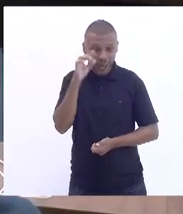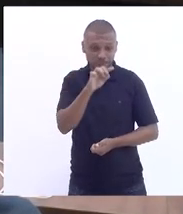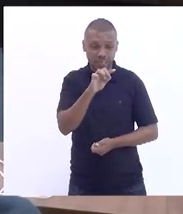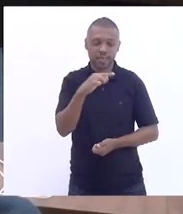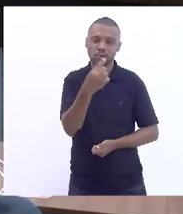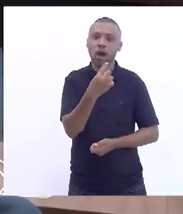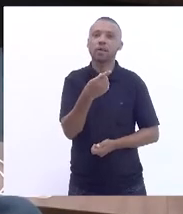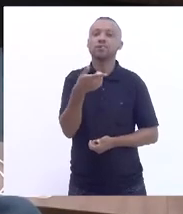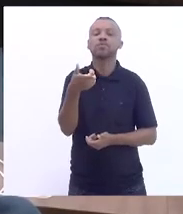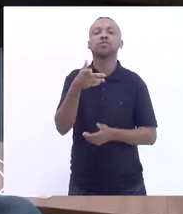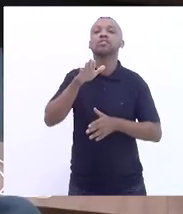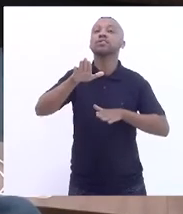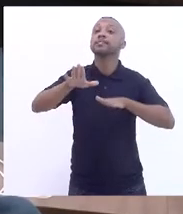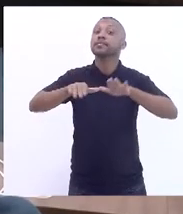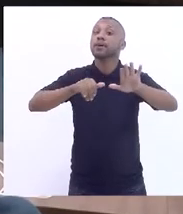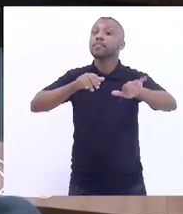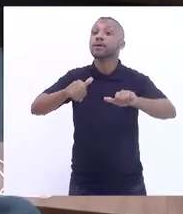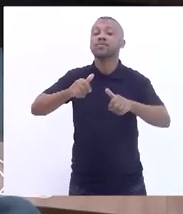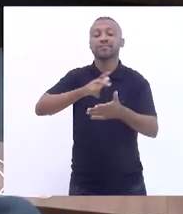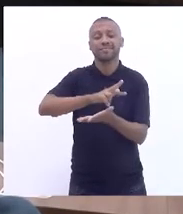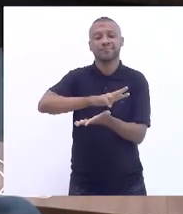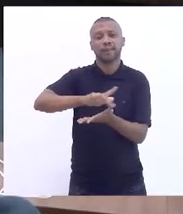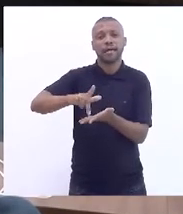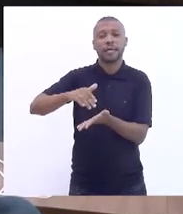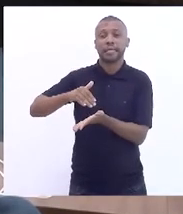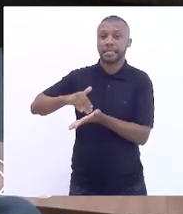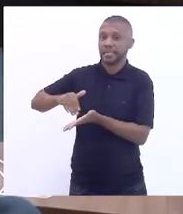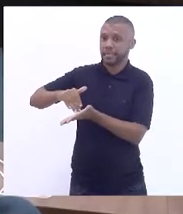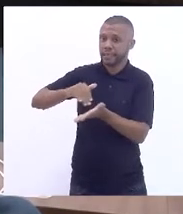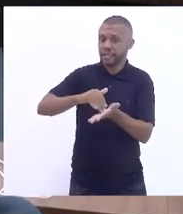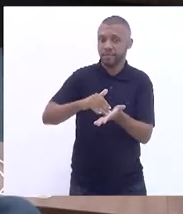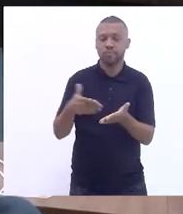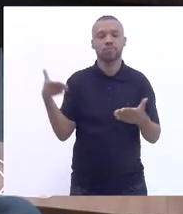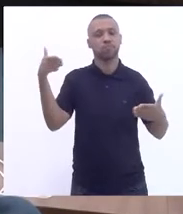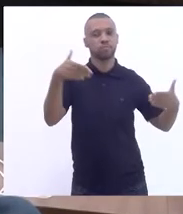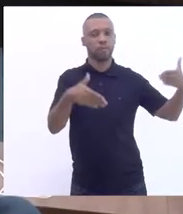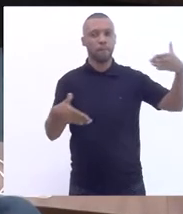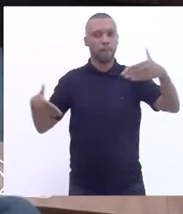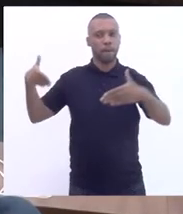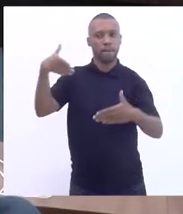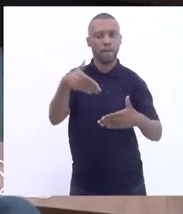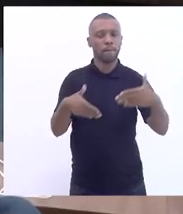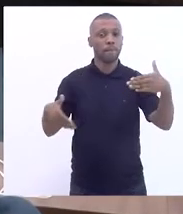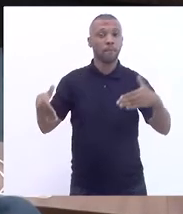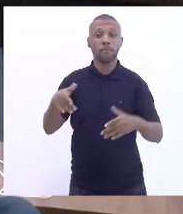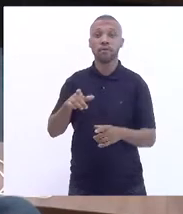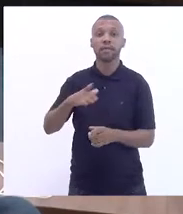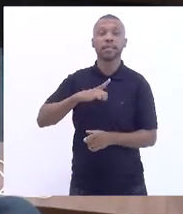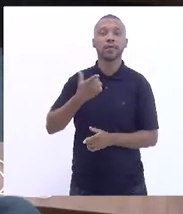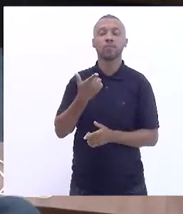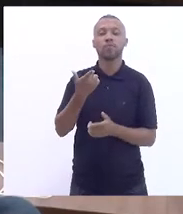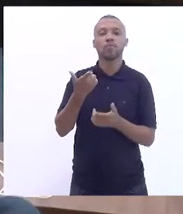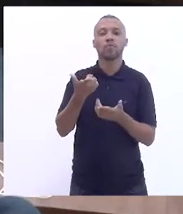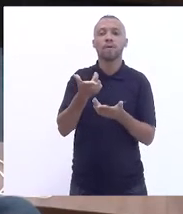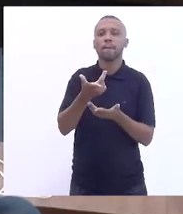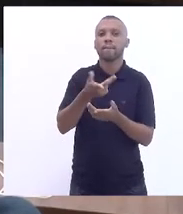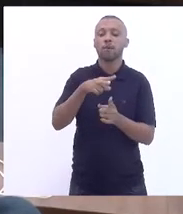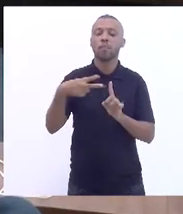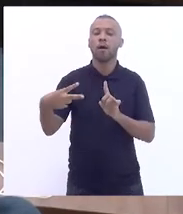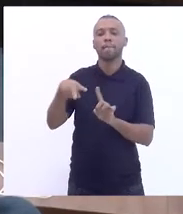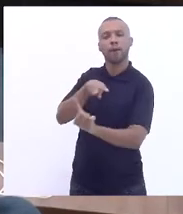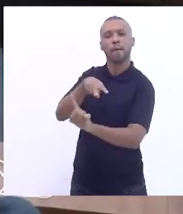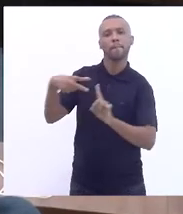nós convocamos diversas secretarias aqui para ocupar esse espaço e temos um um prisma